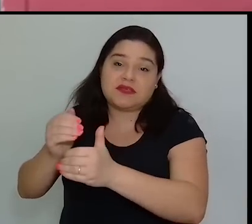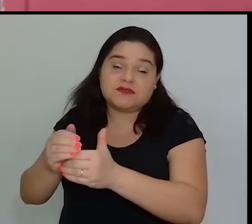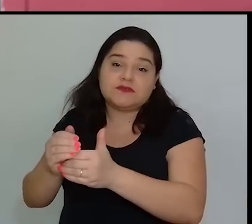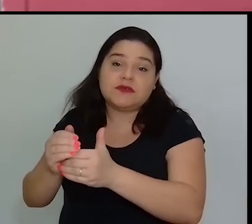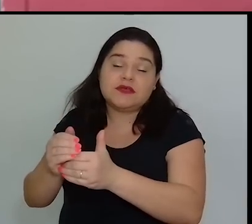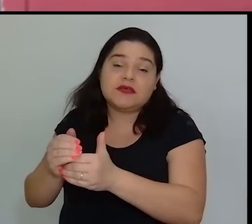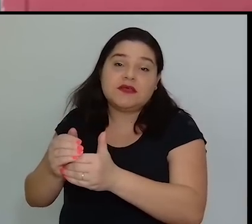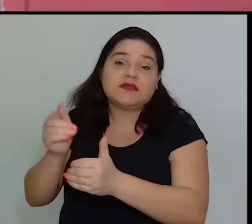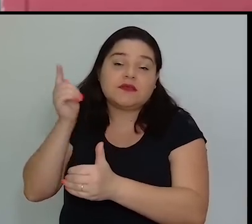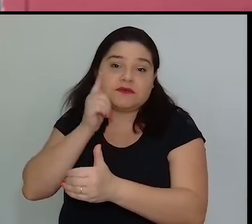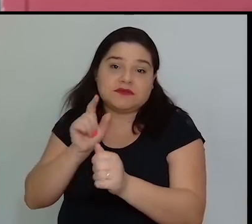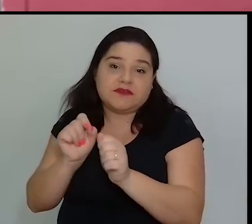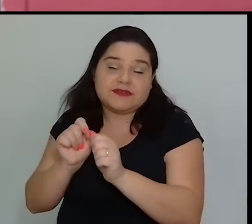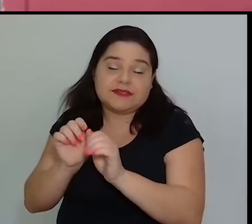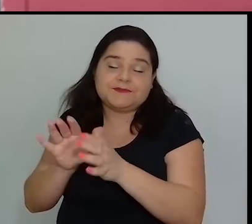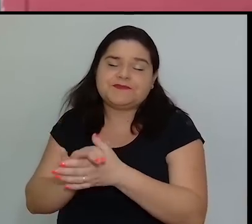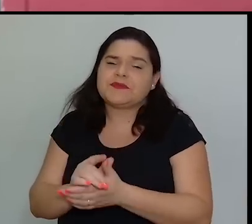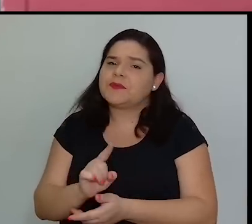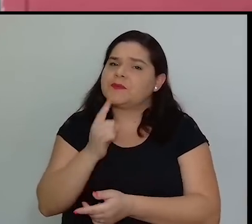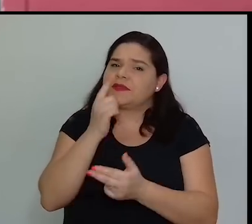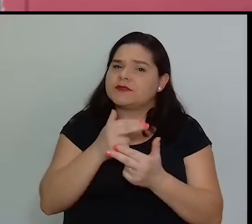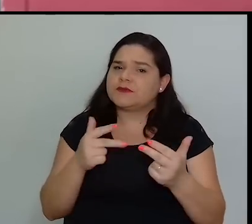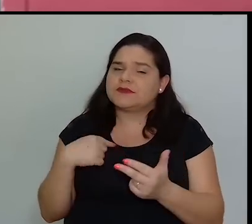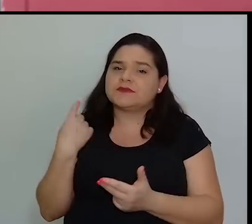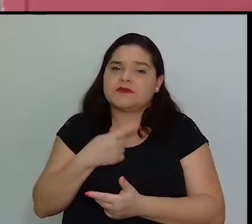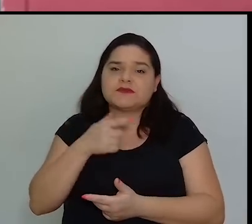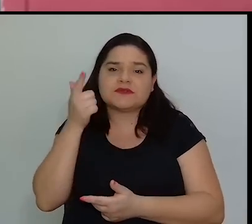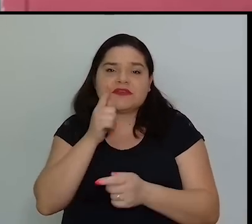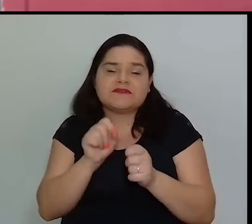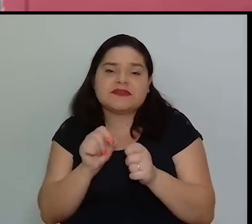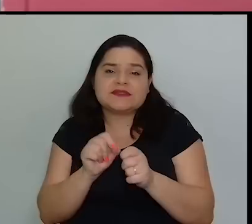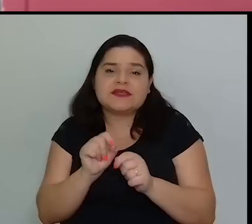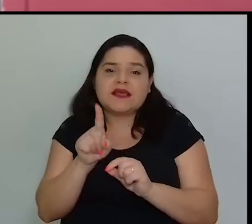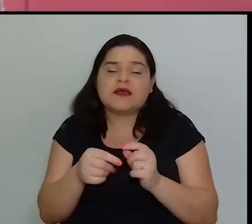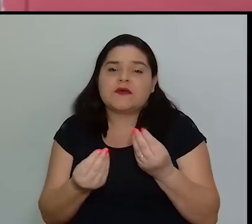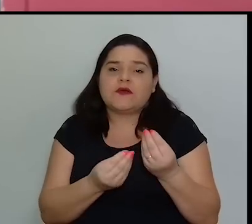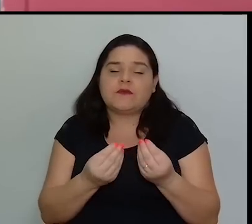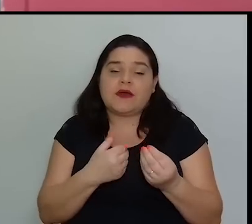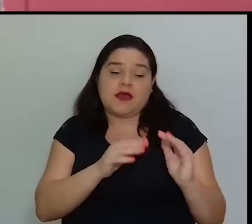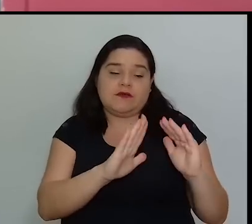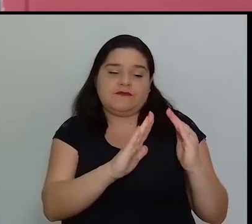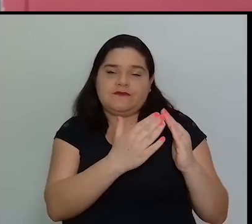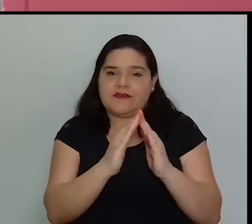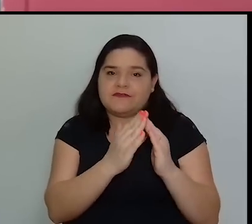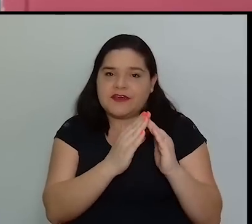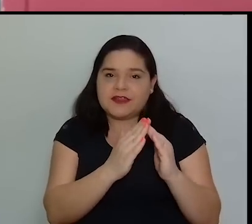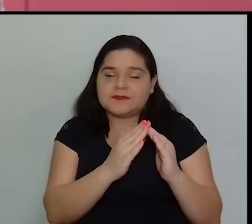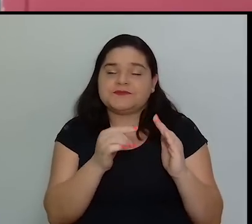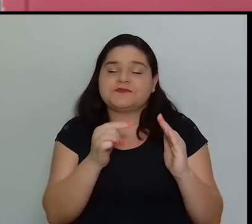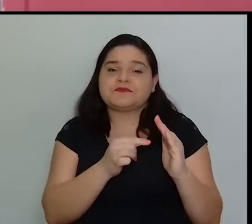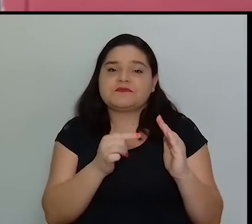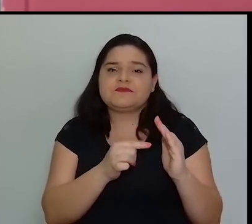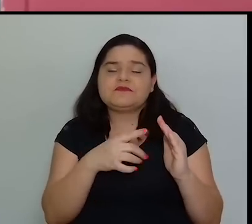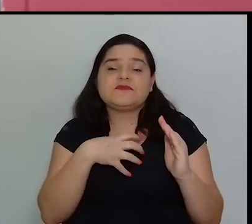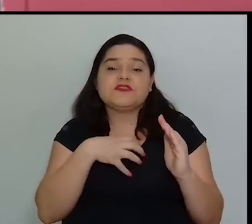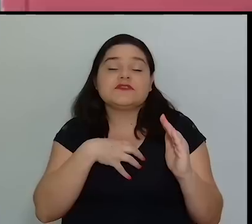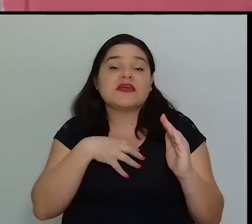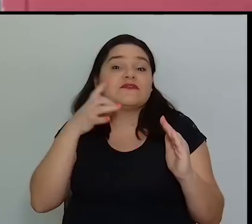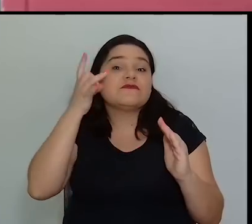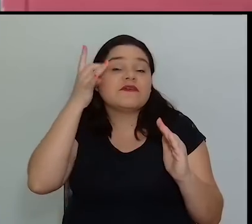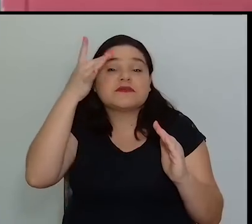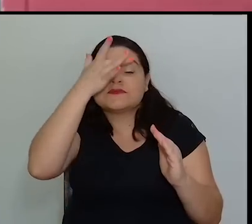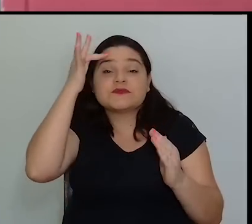atualize isso e uma das formas que a gente tem de fazer isso é justamente ela na medida em que é fácil das pessoas